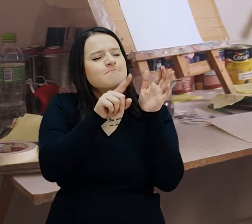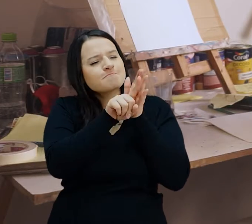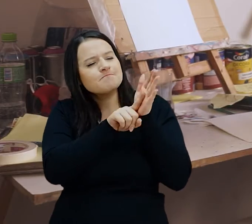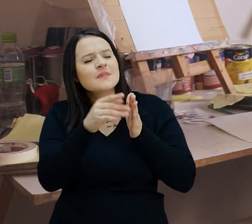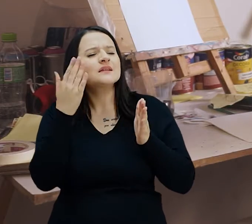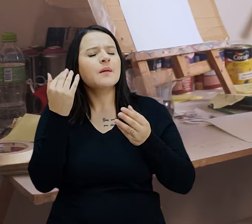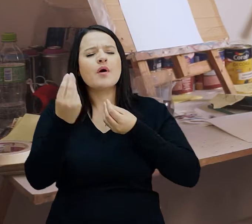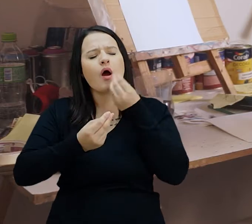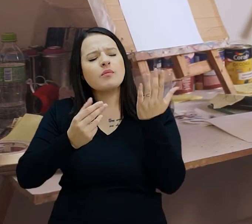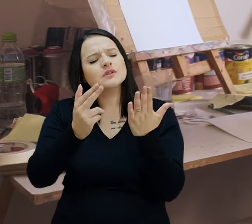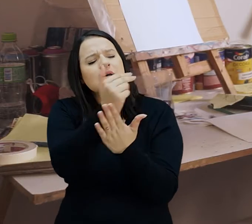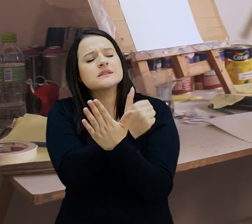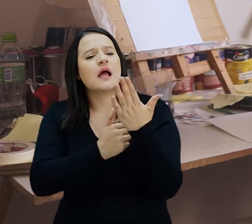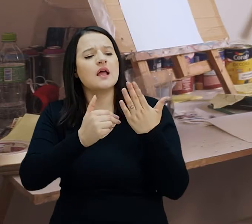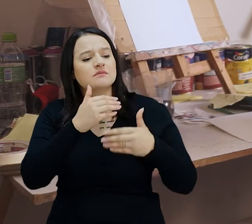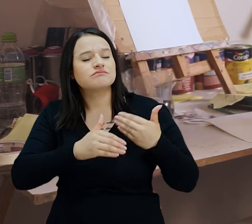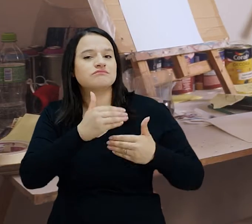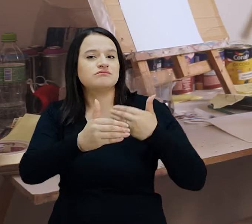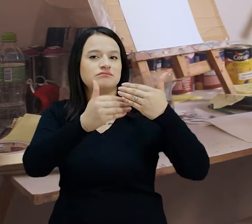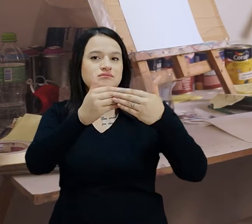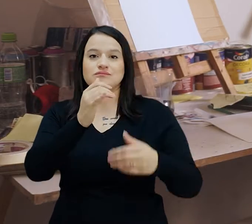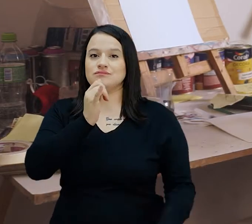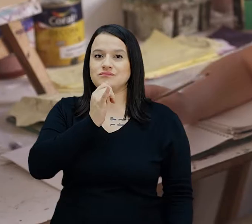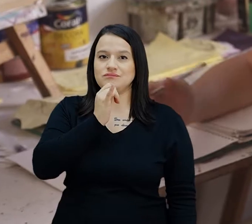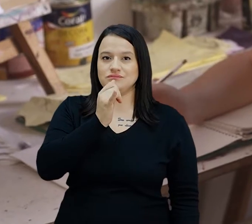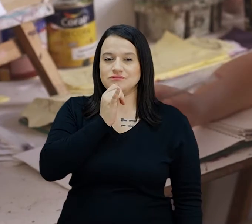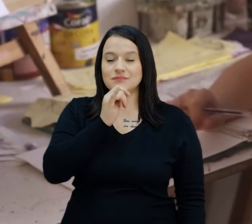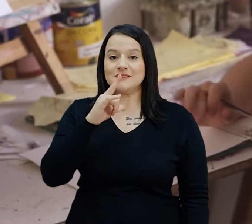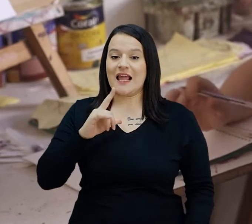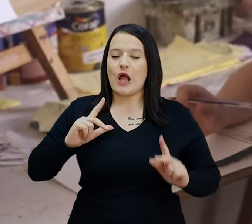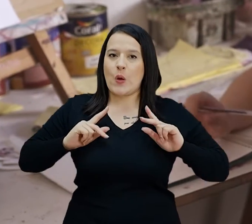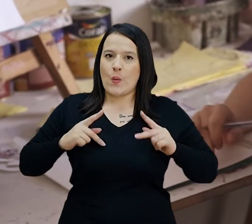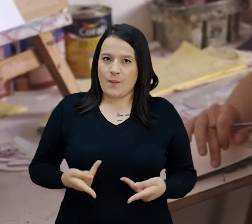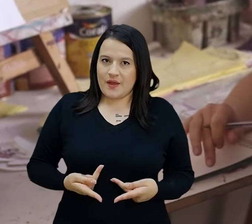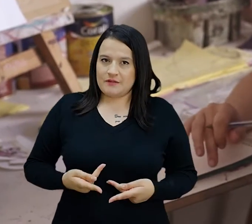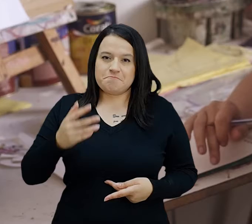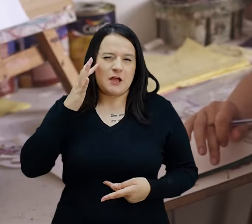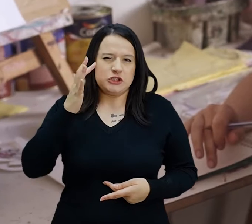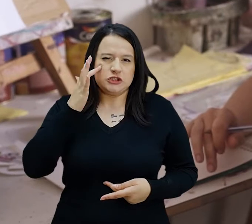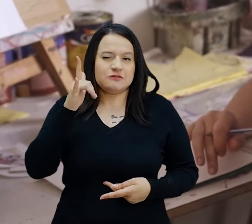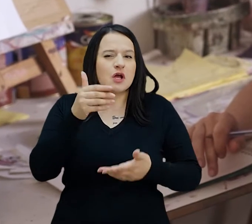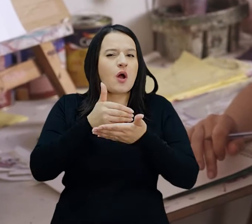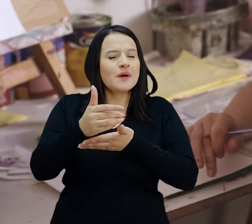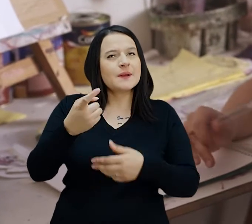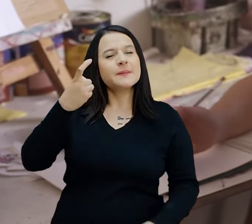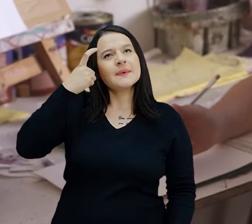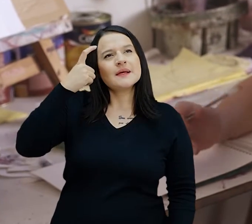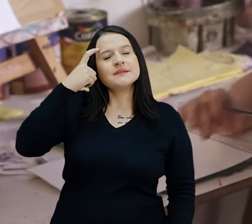que procurar saber como você vai construir isso. Então, se for uma personagem humana, você